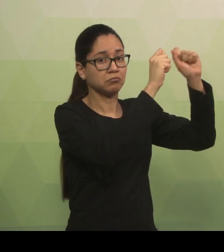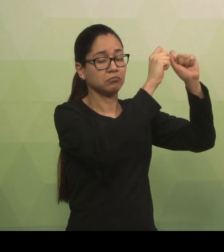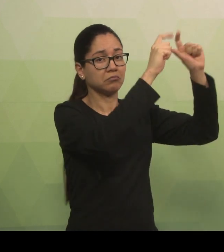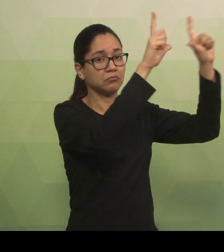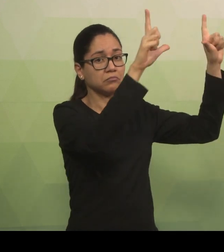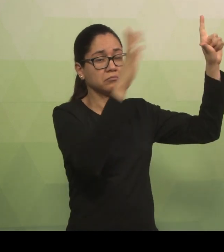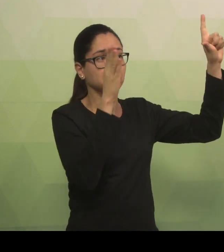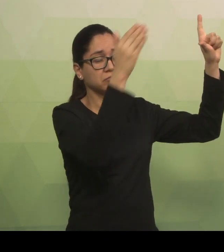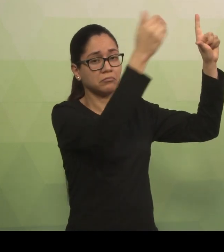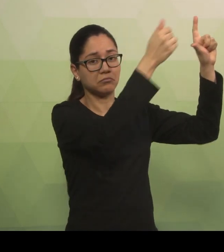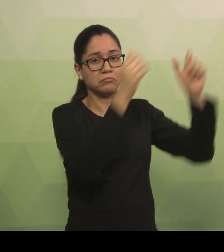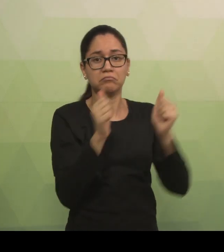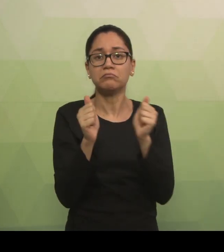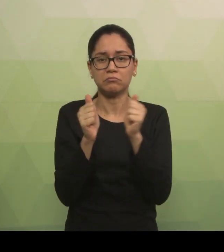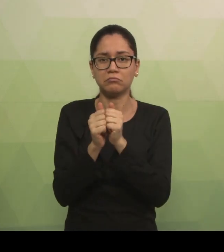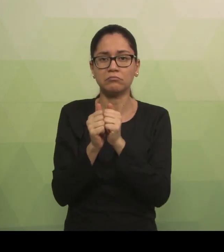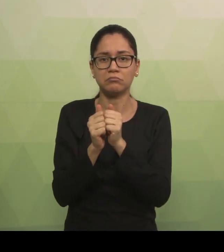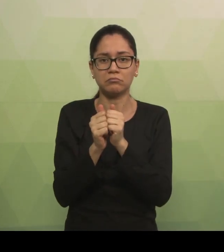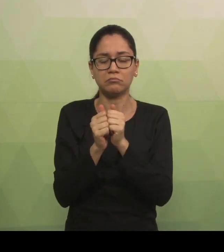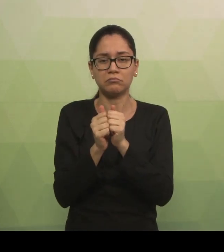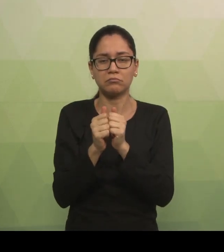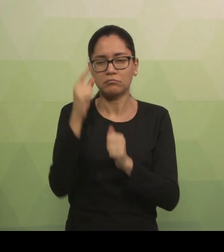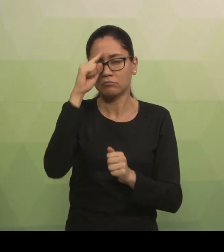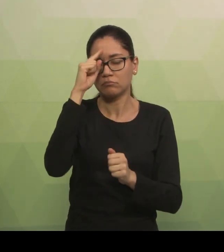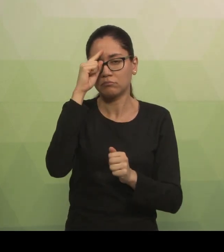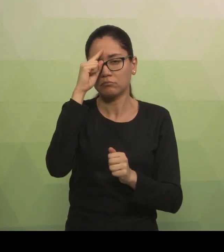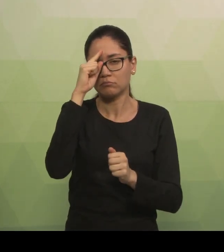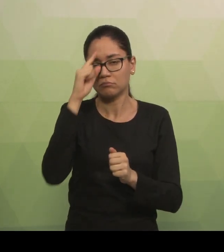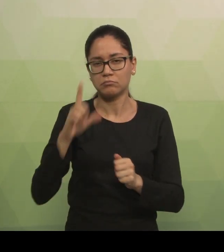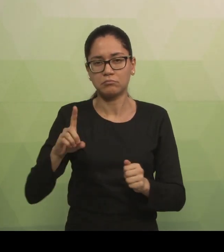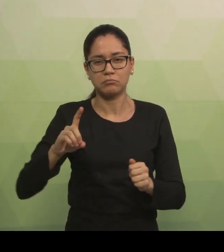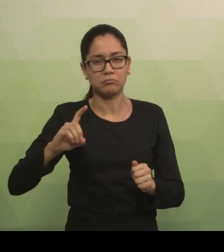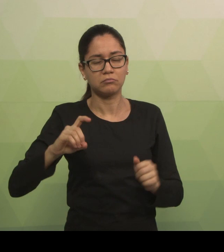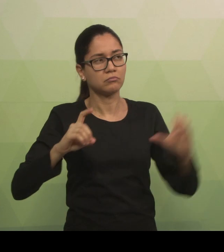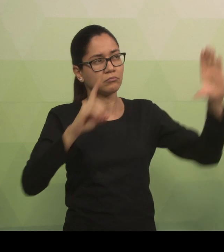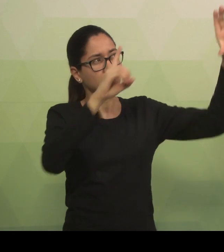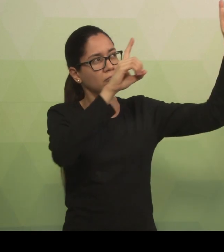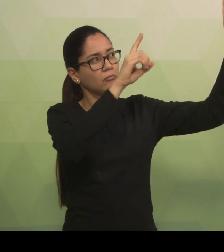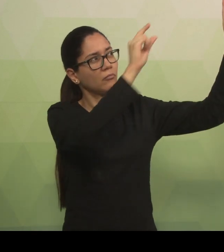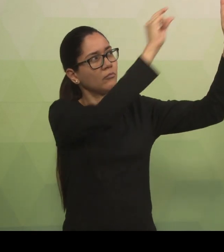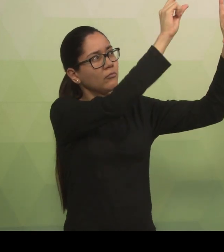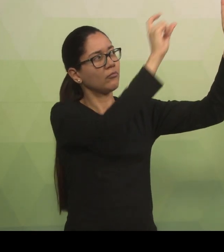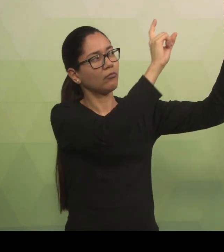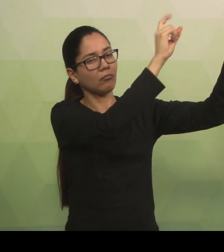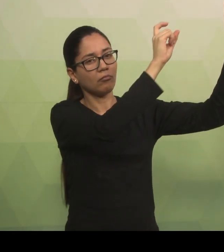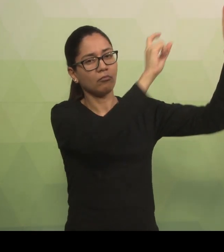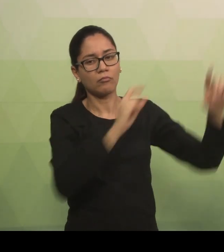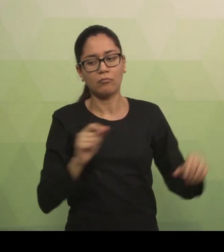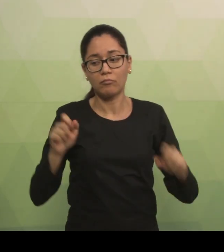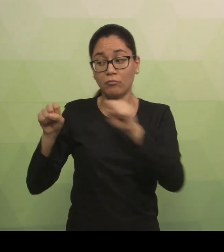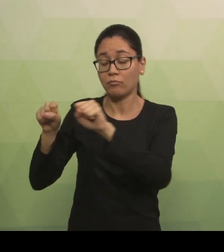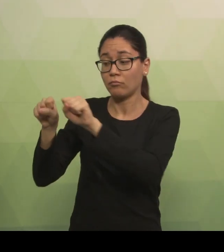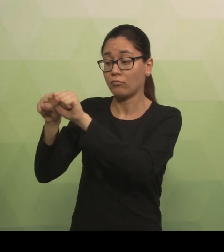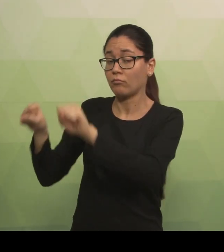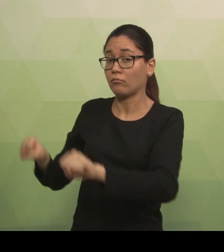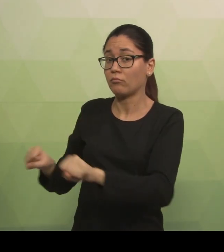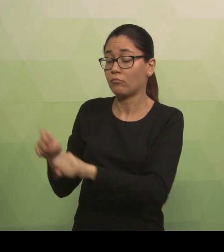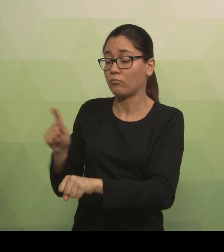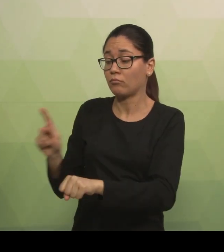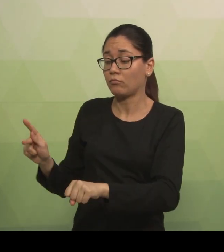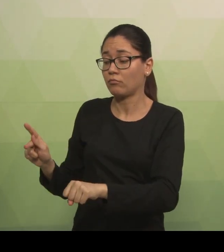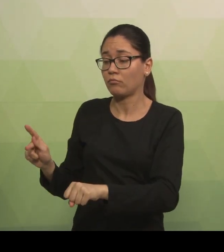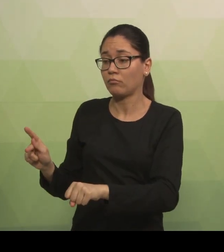produto. Imagine que para todos os comandos ou cliques que você acionar na interface, há um programa equivalente